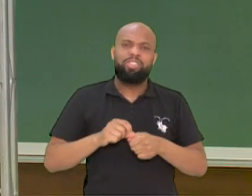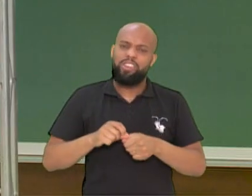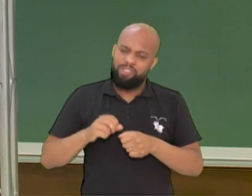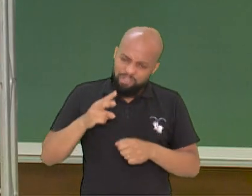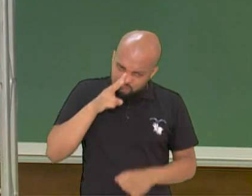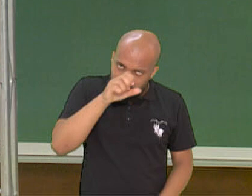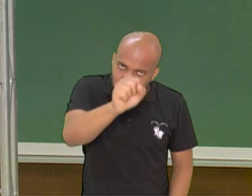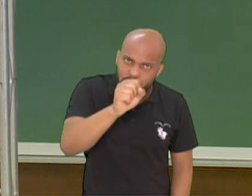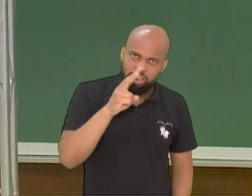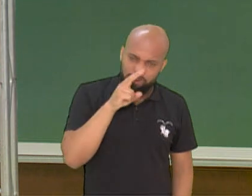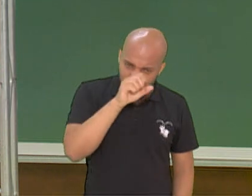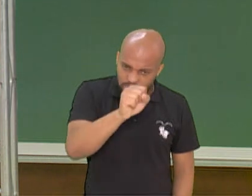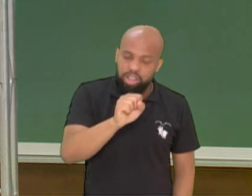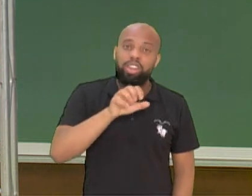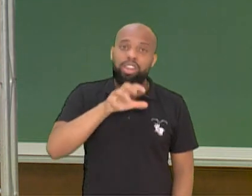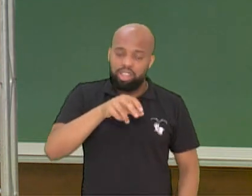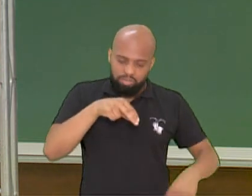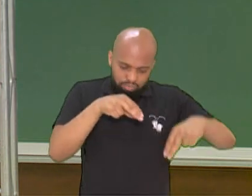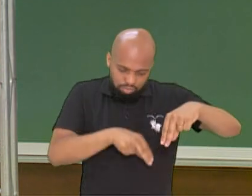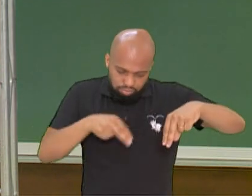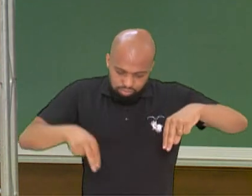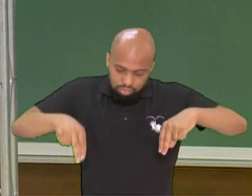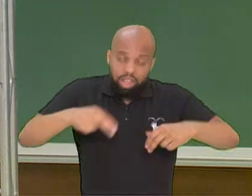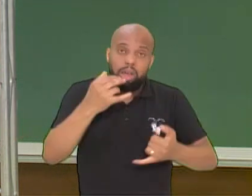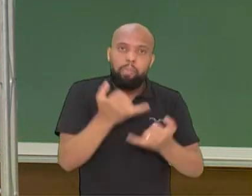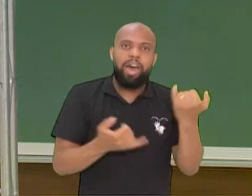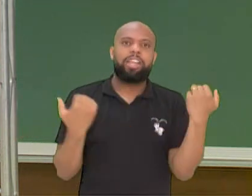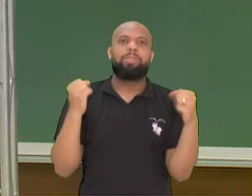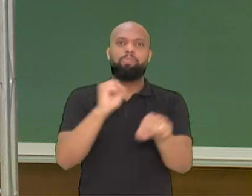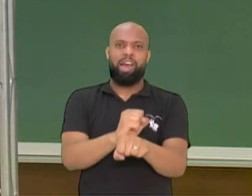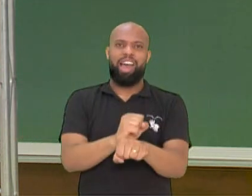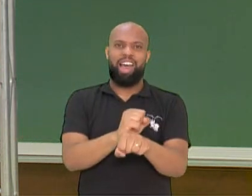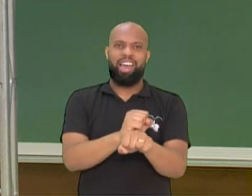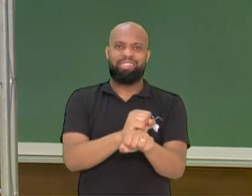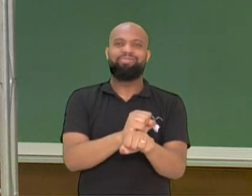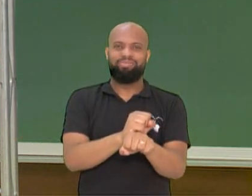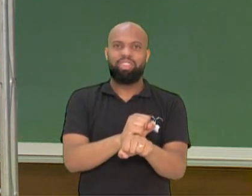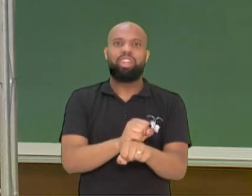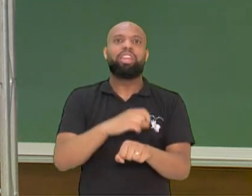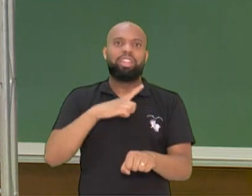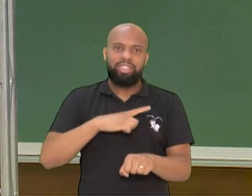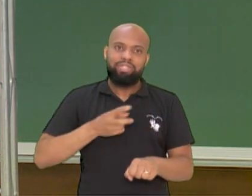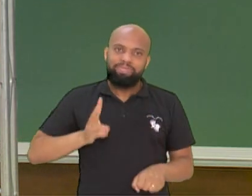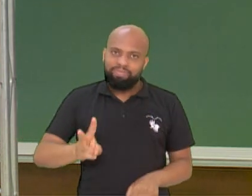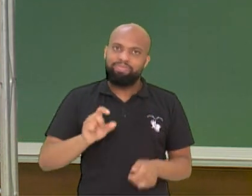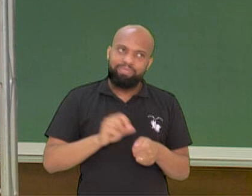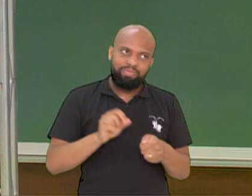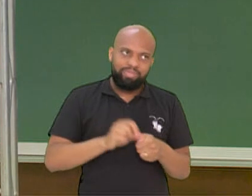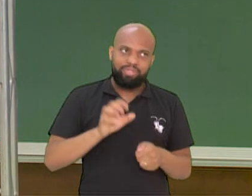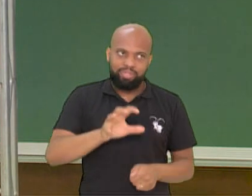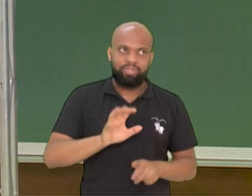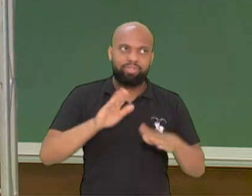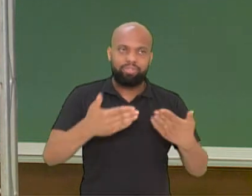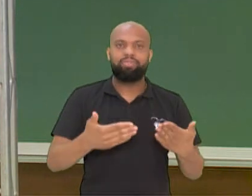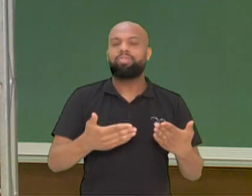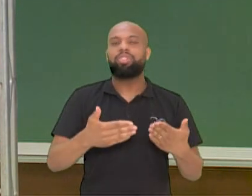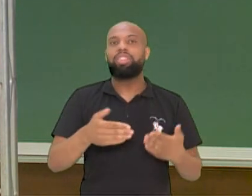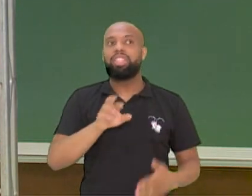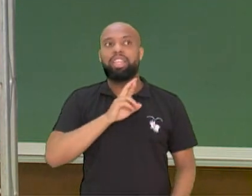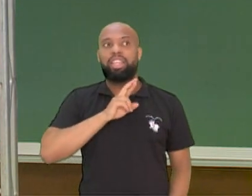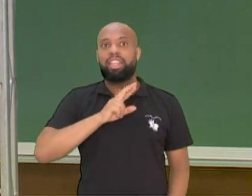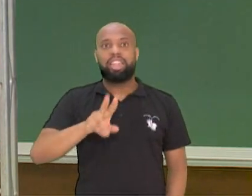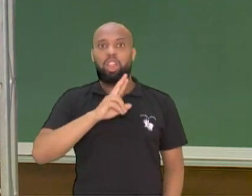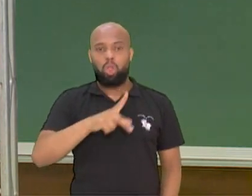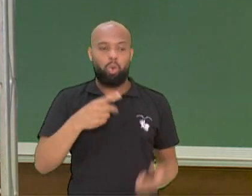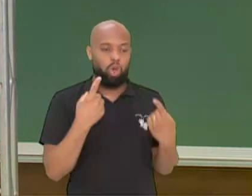empurra e essas bobinas vão girando uma espécie de freio. Então é muito desgastante, você tem que ficar empurrando aquilo. Então não está violando o